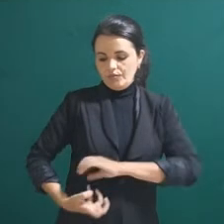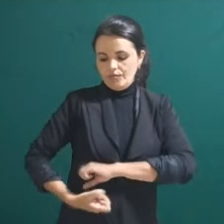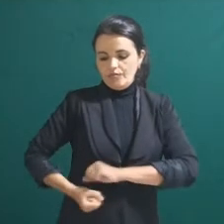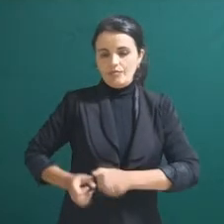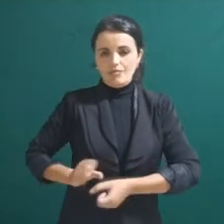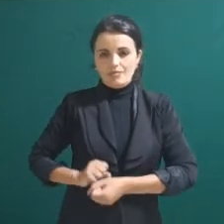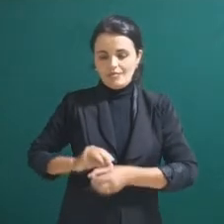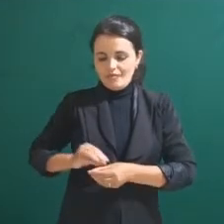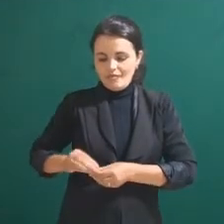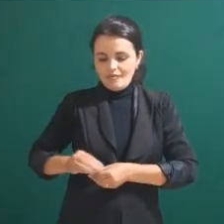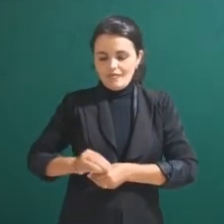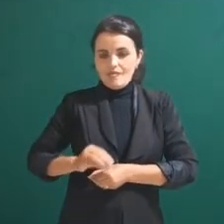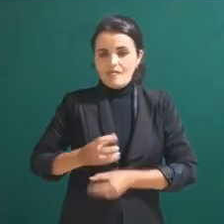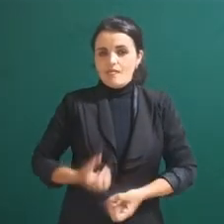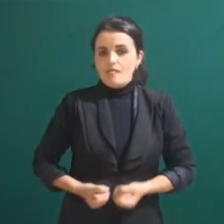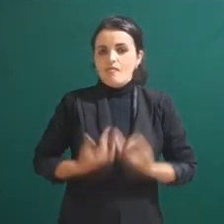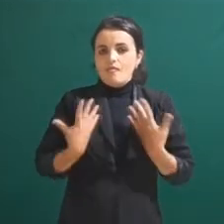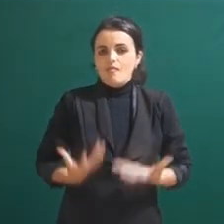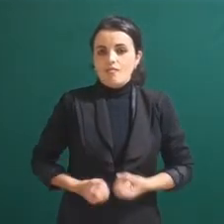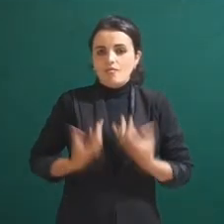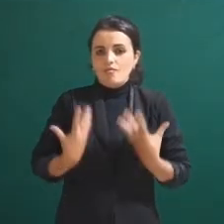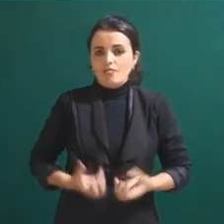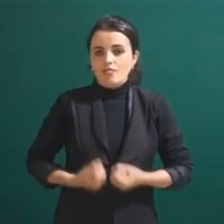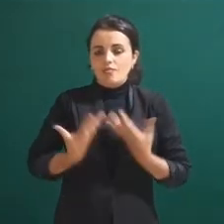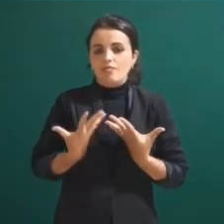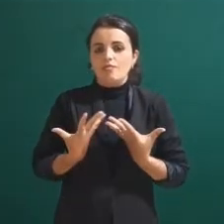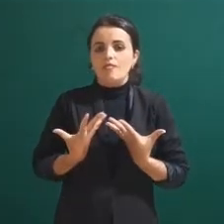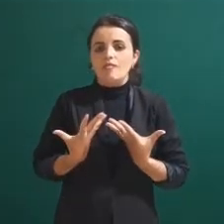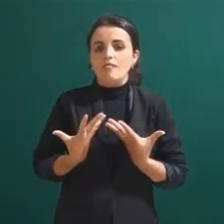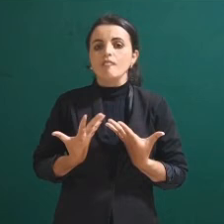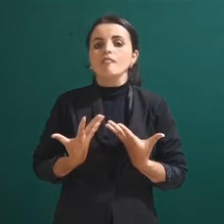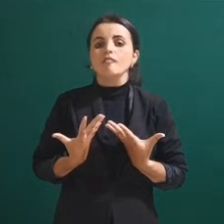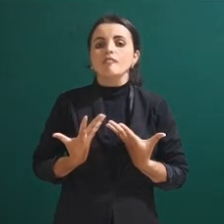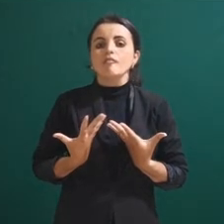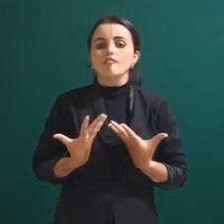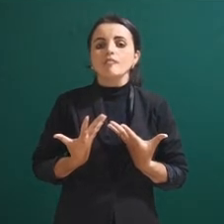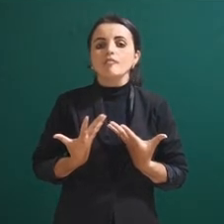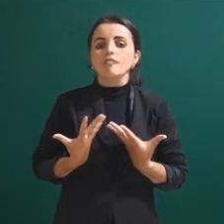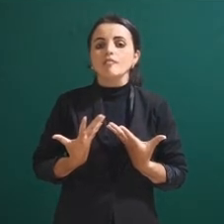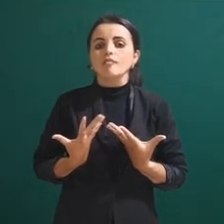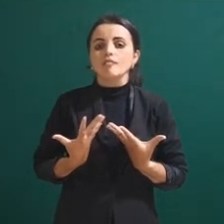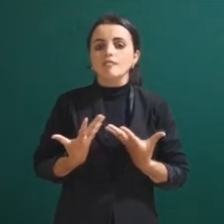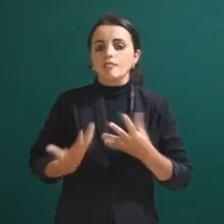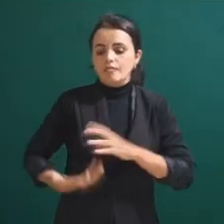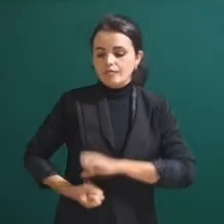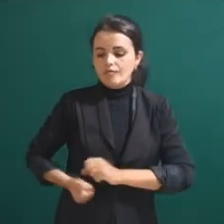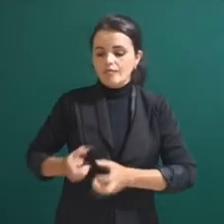intestino delgado, intestino grosso, e nesse processo acontecem diversos tipos de absorção. Então, algumas das